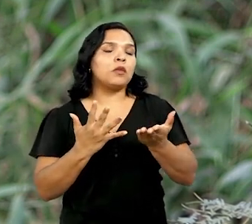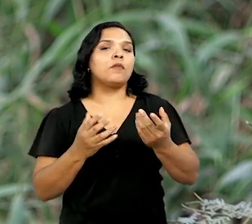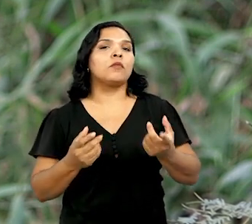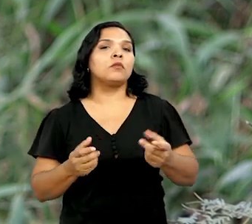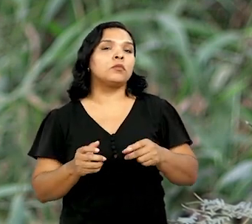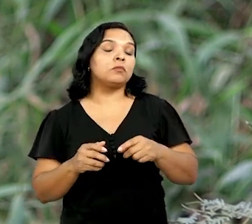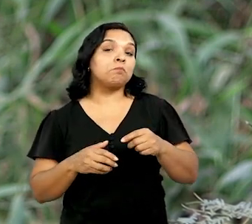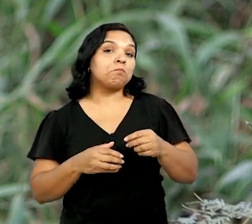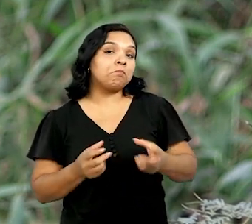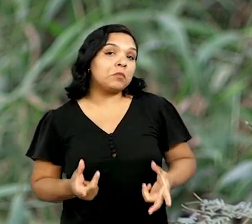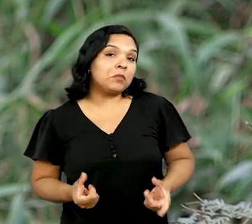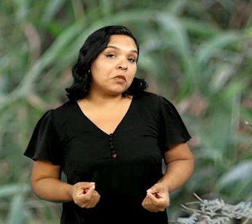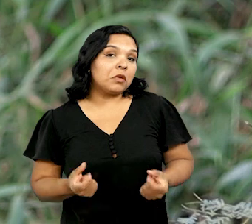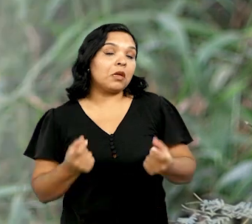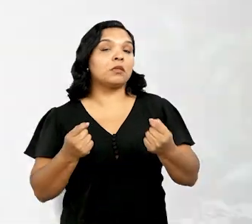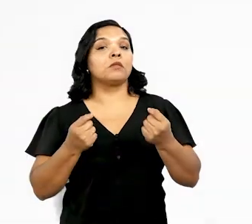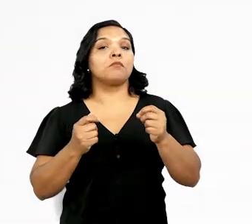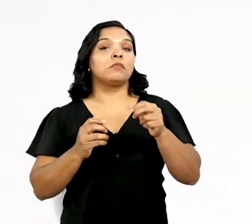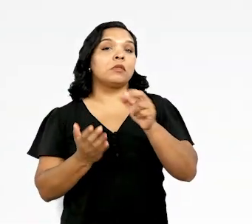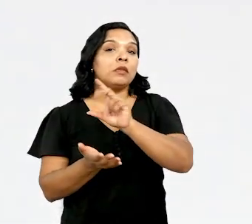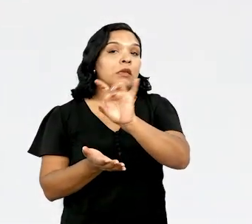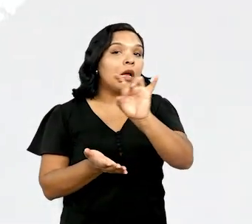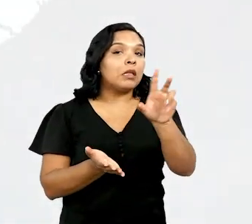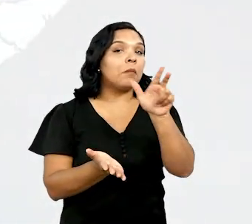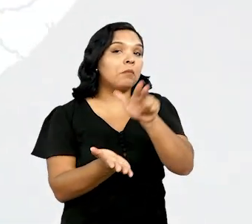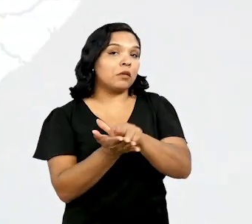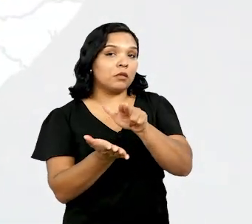em cada paciente. Acompanhe.